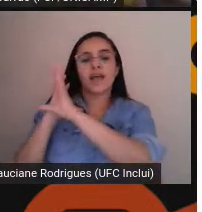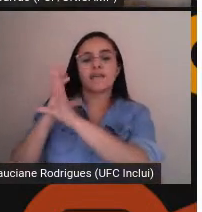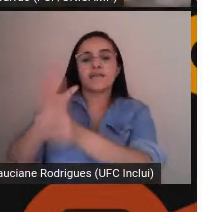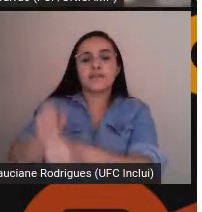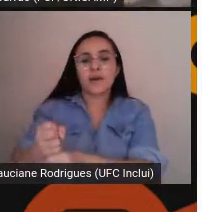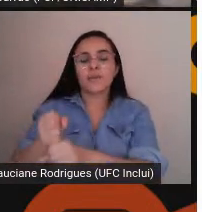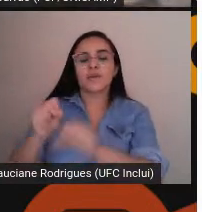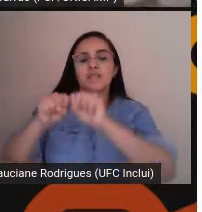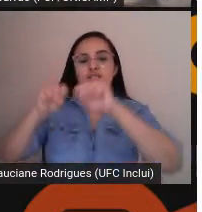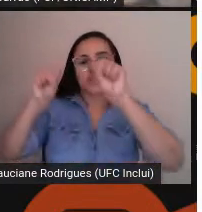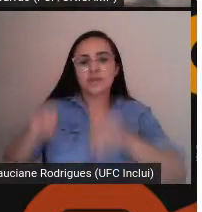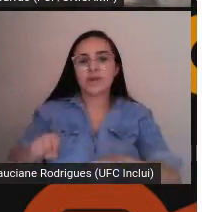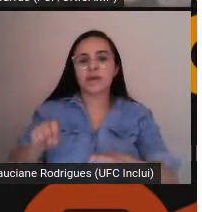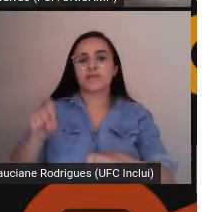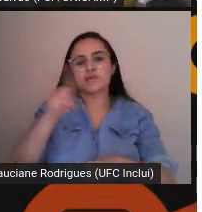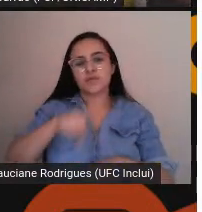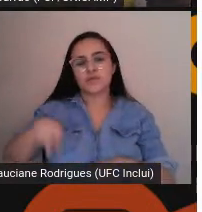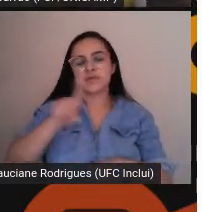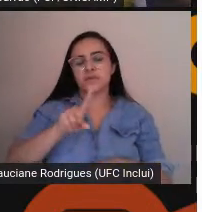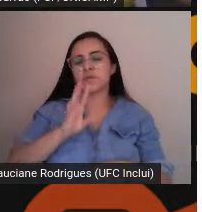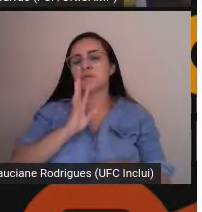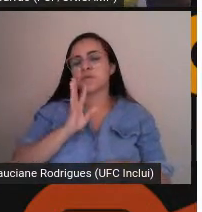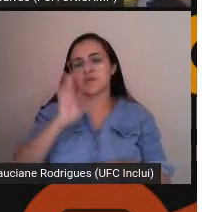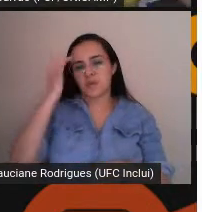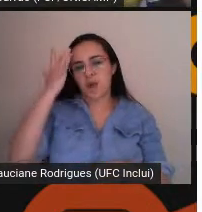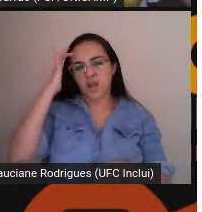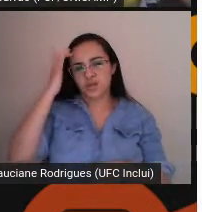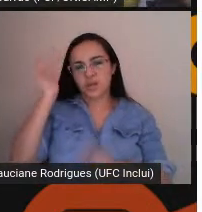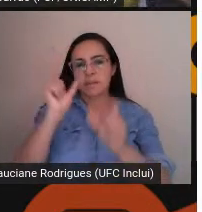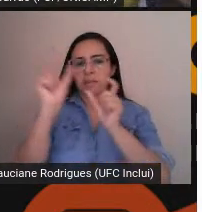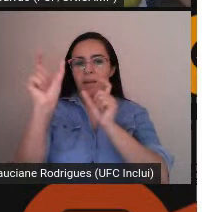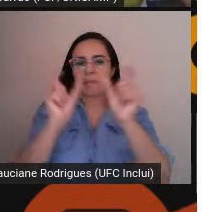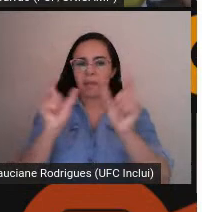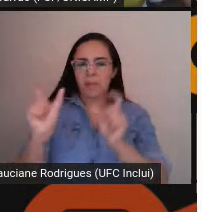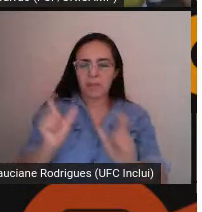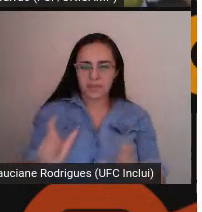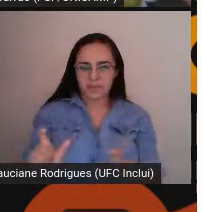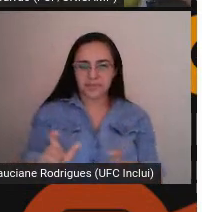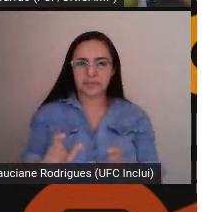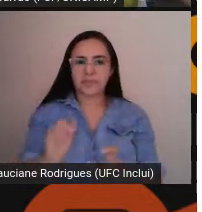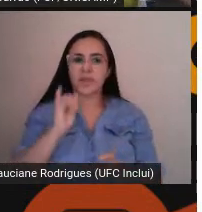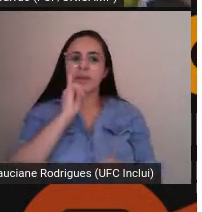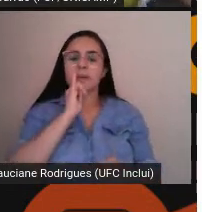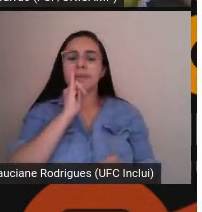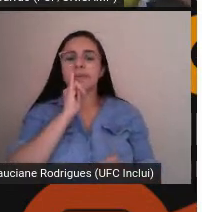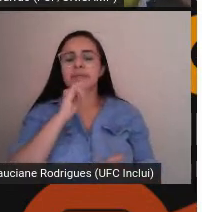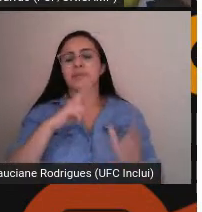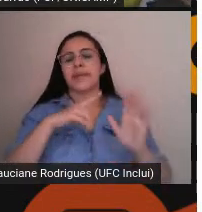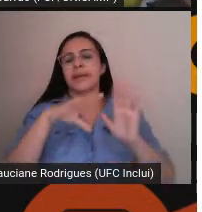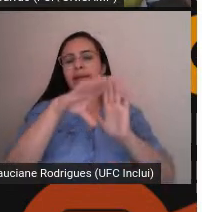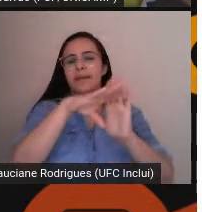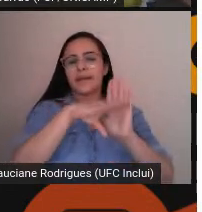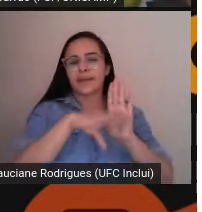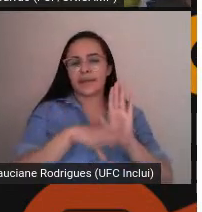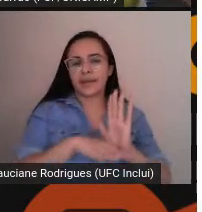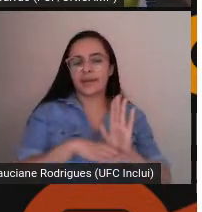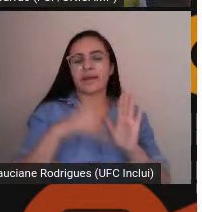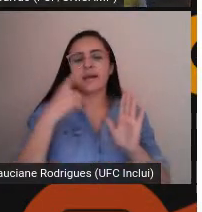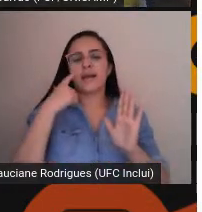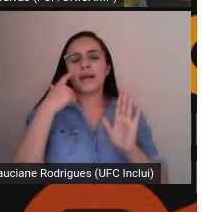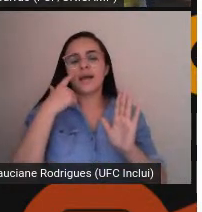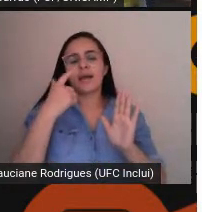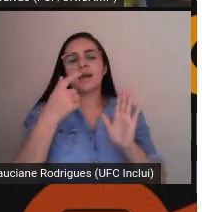né? Porém, muitas vezes, então, está ali disponível o guia de redação, o guia de avaliação crítica,